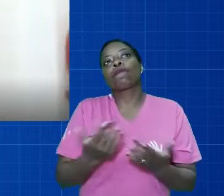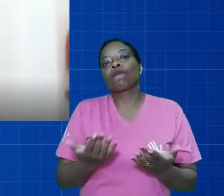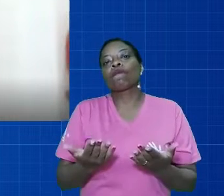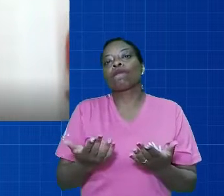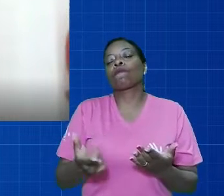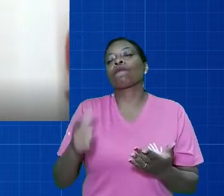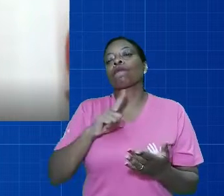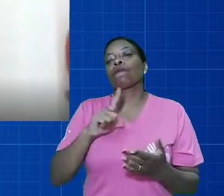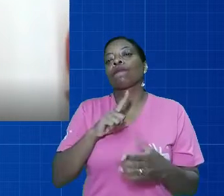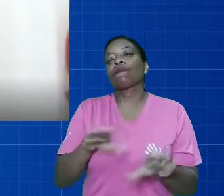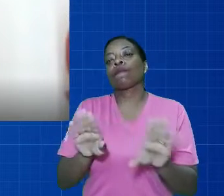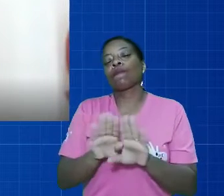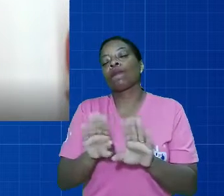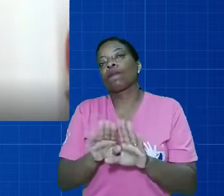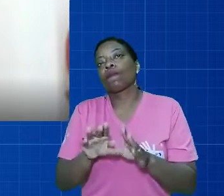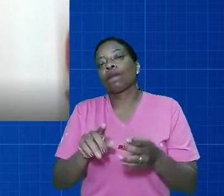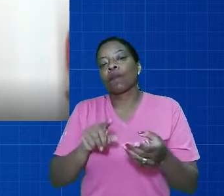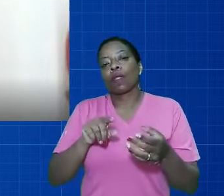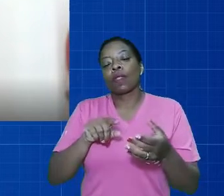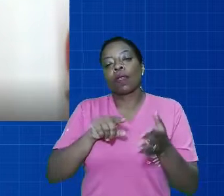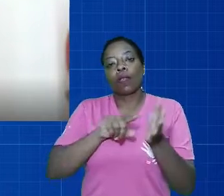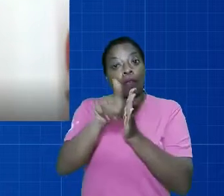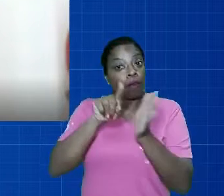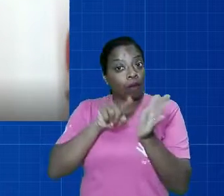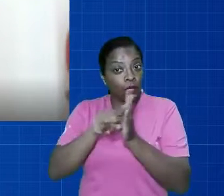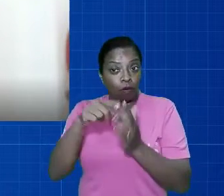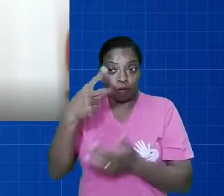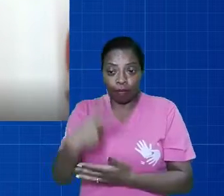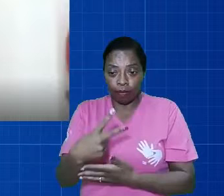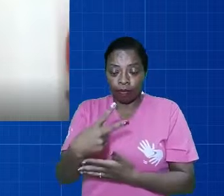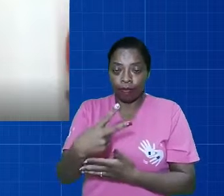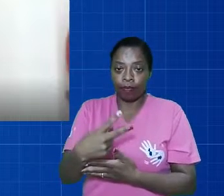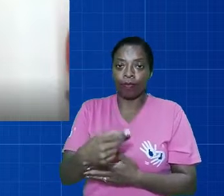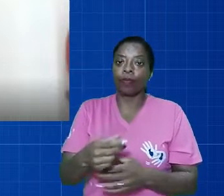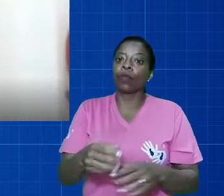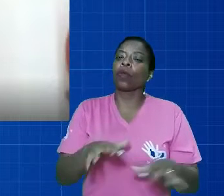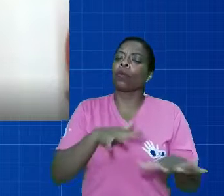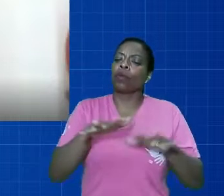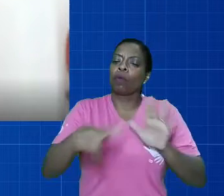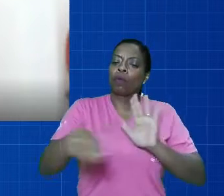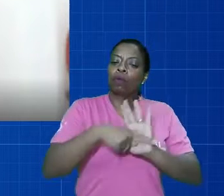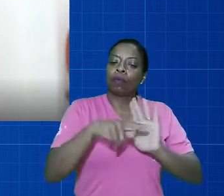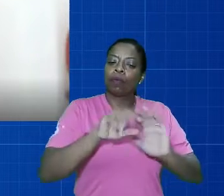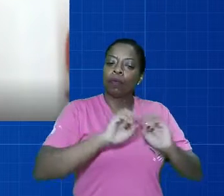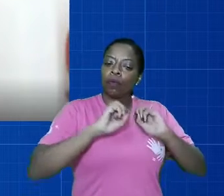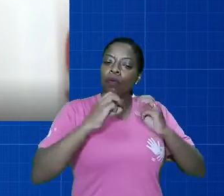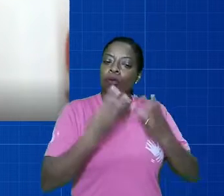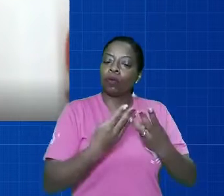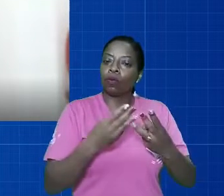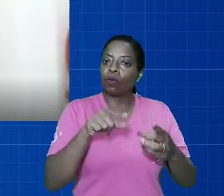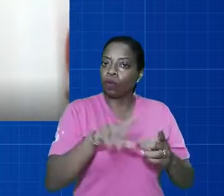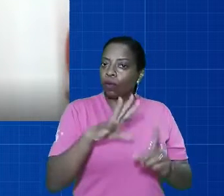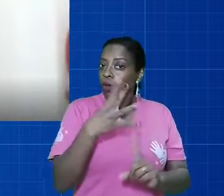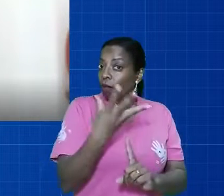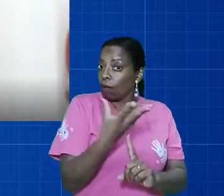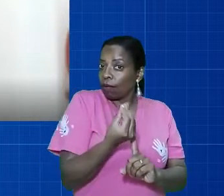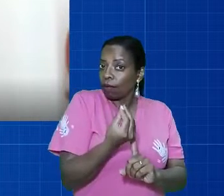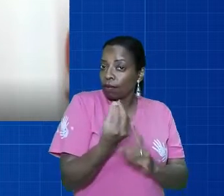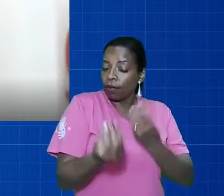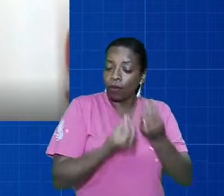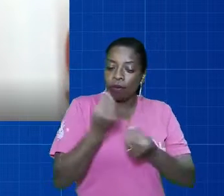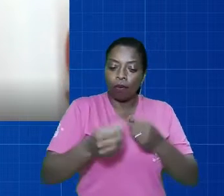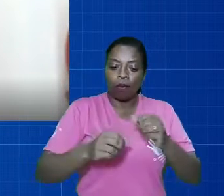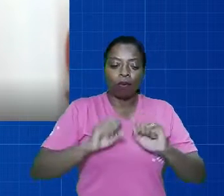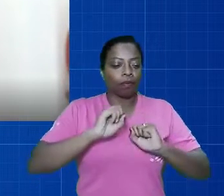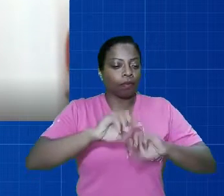essas duas questões, né, surgem exatamente nesse movimento que surge na oficina, pensando como que eu posso trabalhar isso